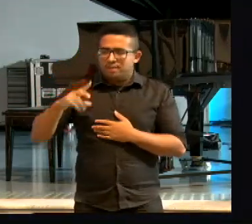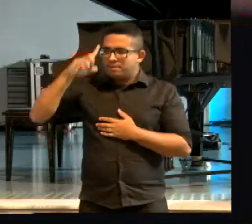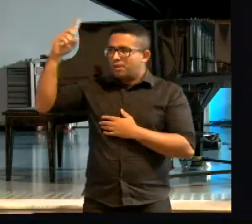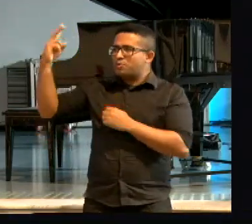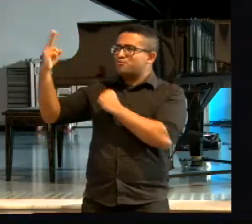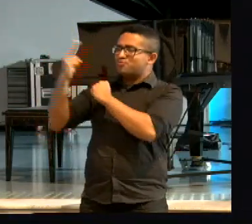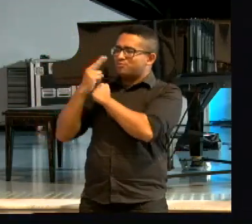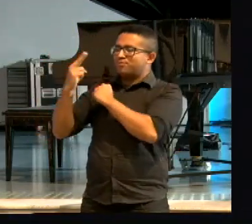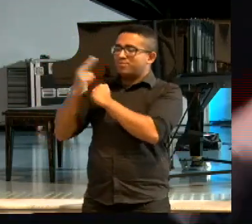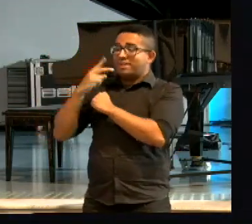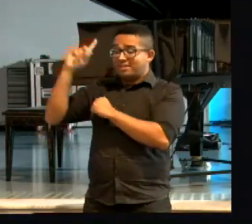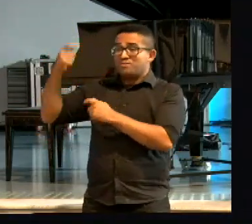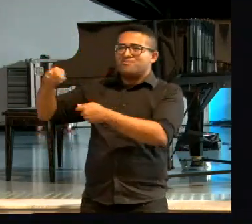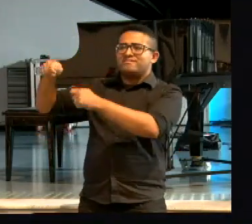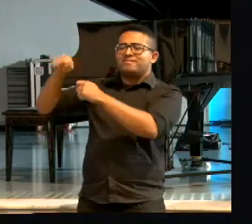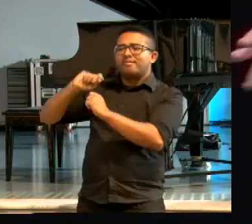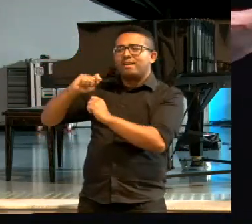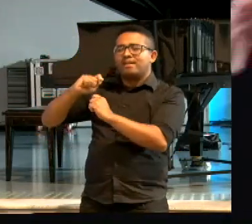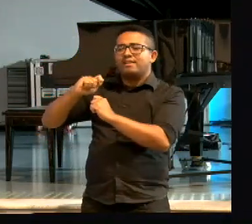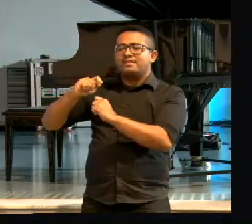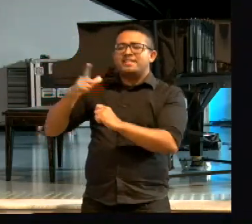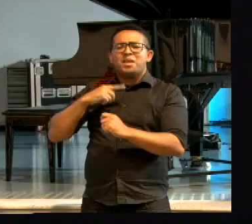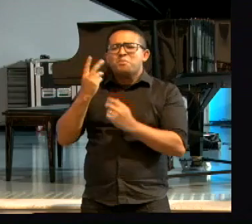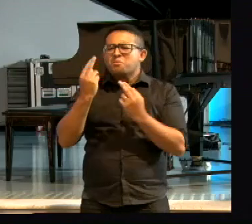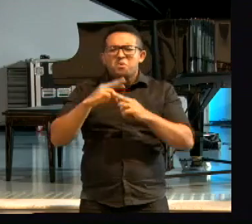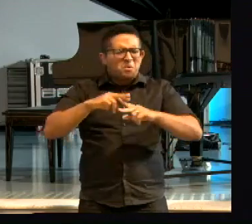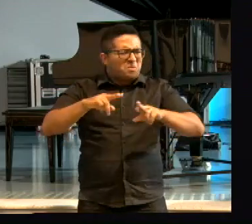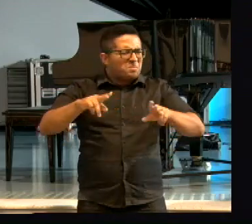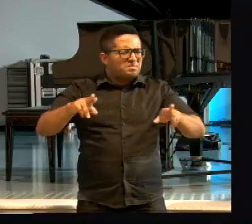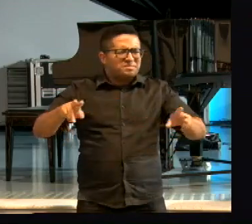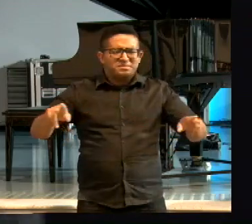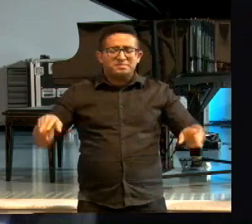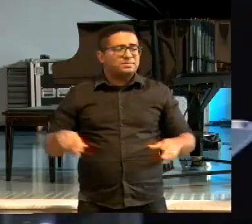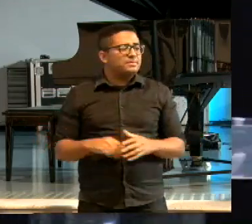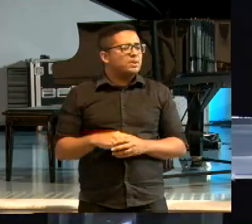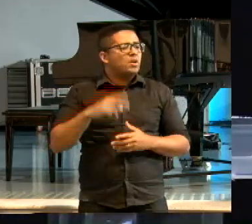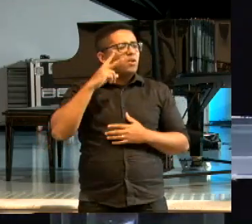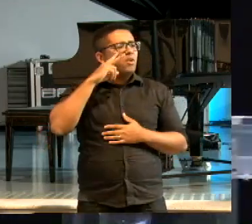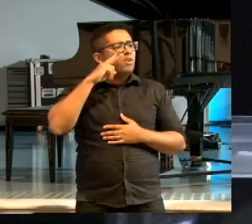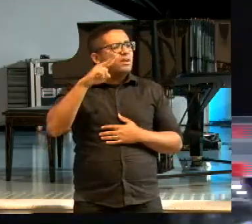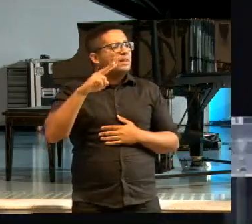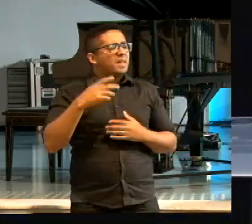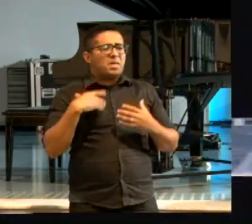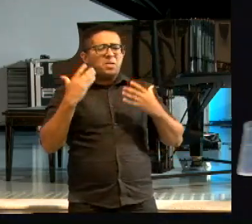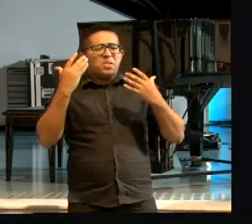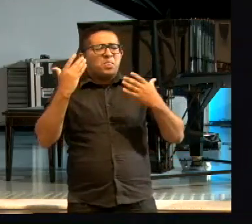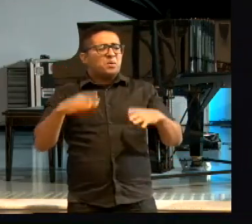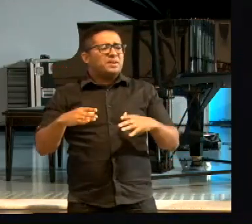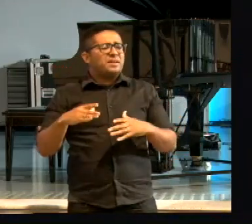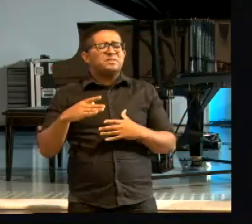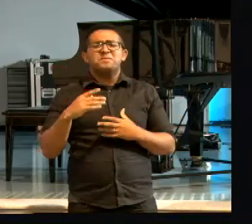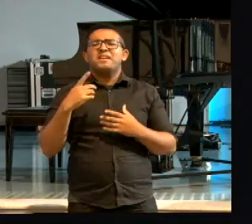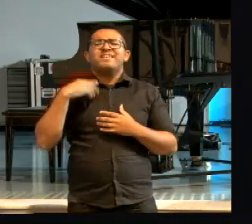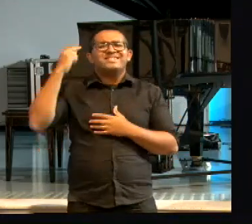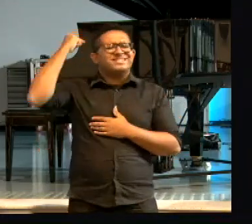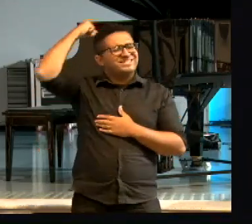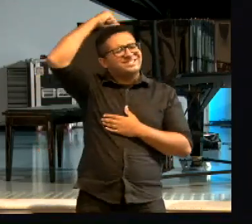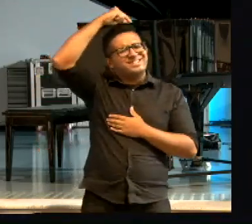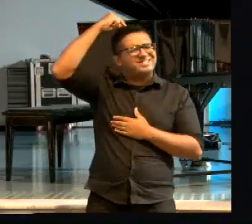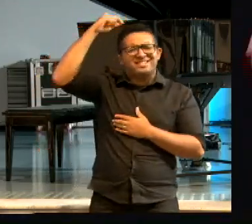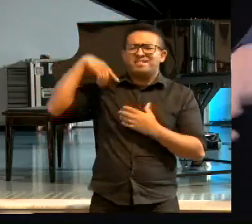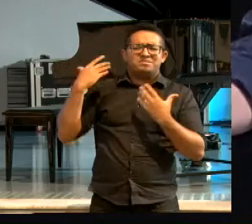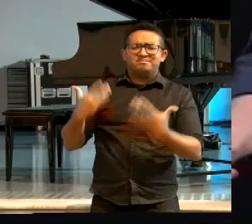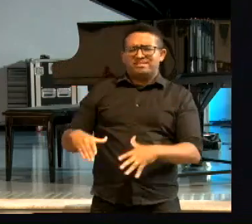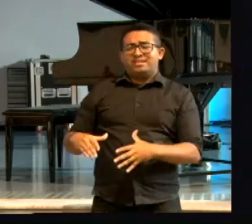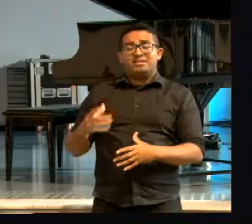Deus oferece, e ela envolve muitas coisas, ela às vezes está olhando e dizendo, mas eu não quero esse negócio de ter que andar em santidade, de